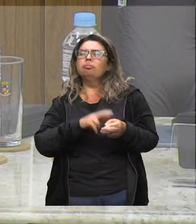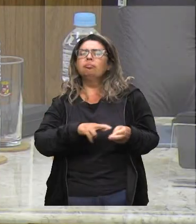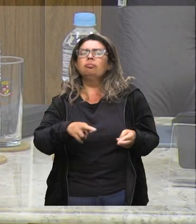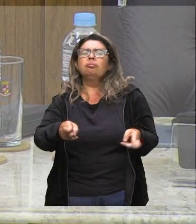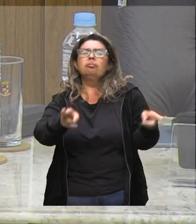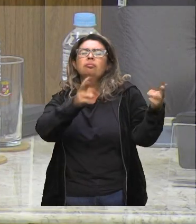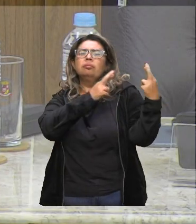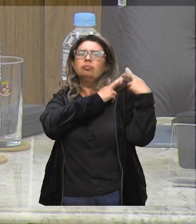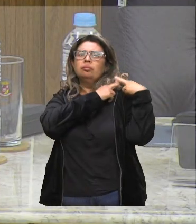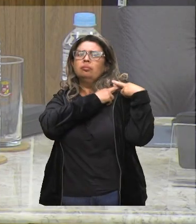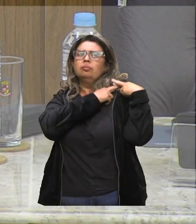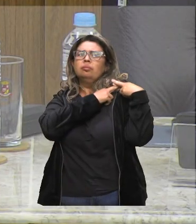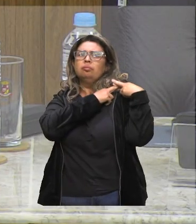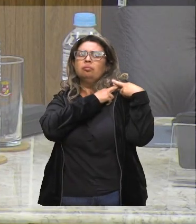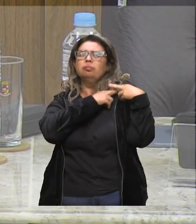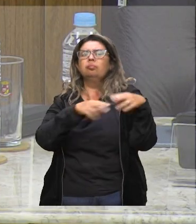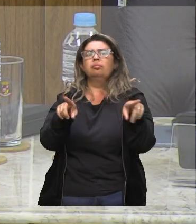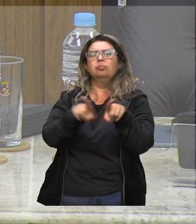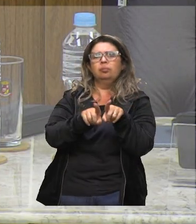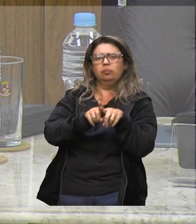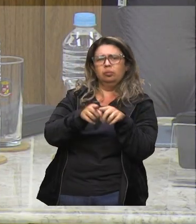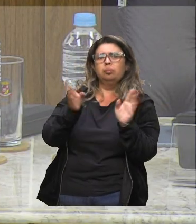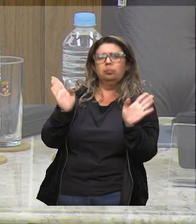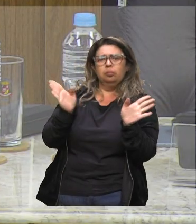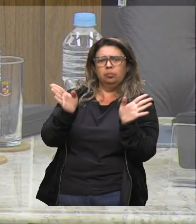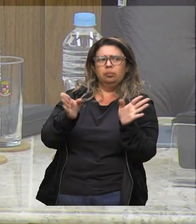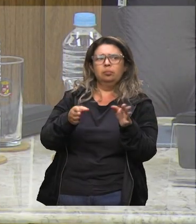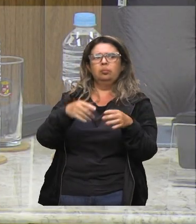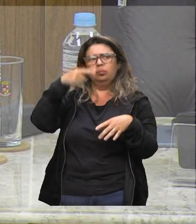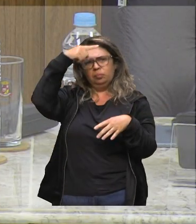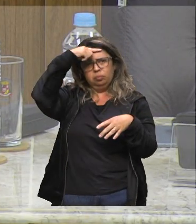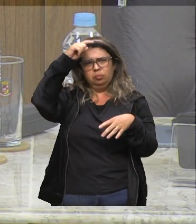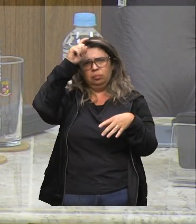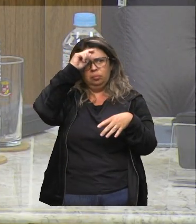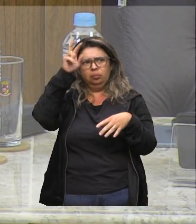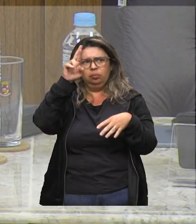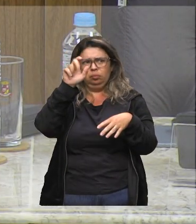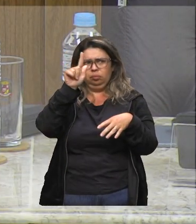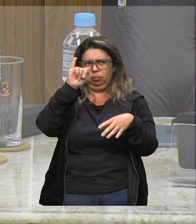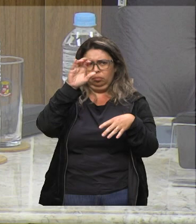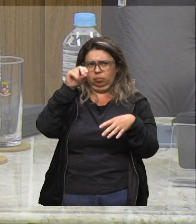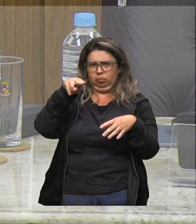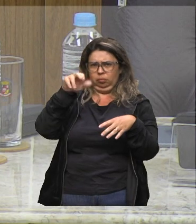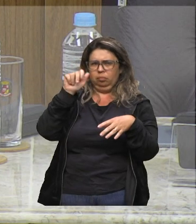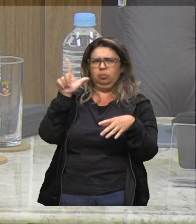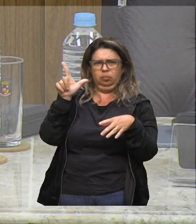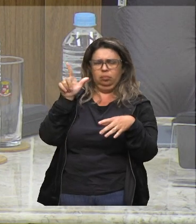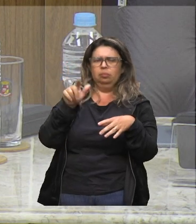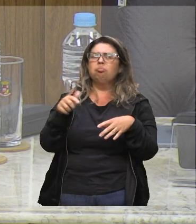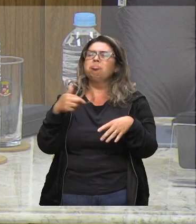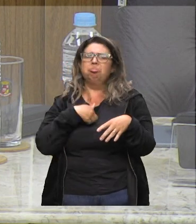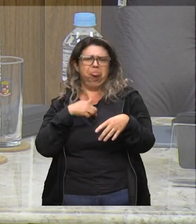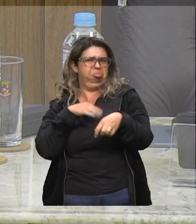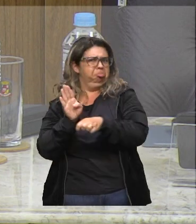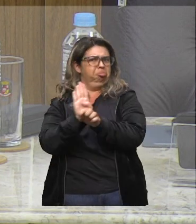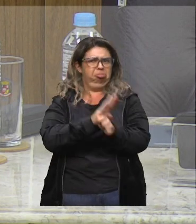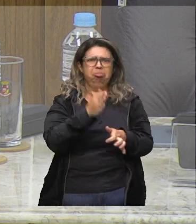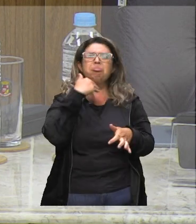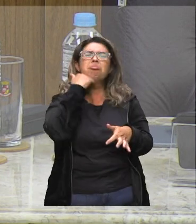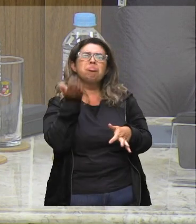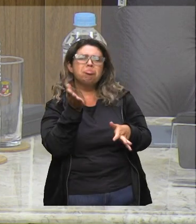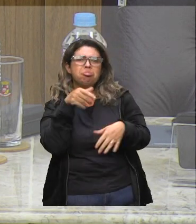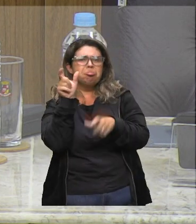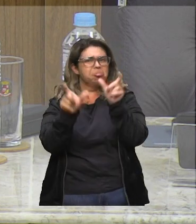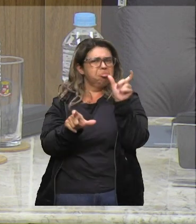do hospital regional? Em 5 meses, eu acredito que eu não estou aqui defendendo pessoas, defendo ideias. Pessoas